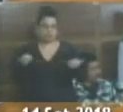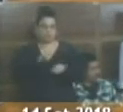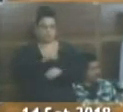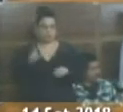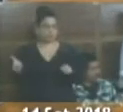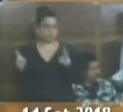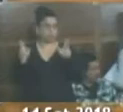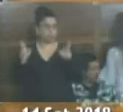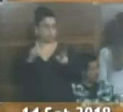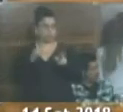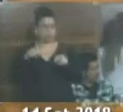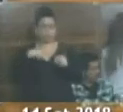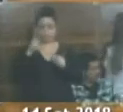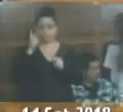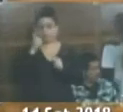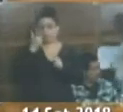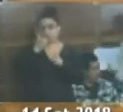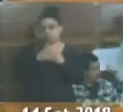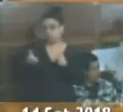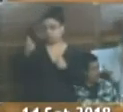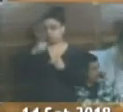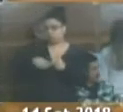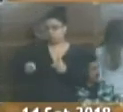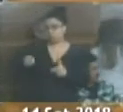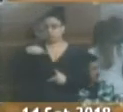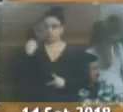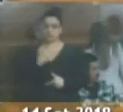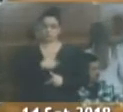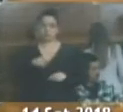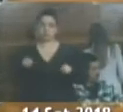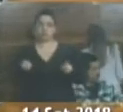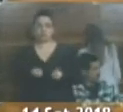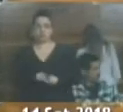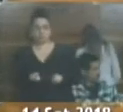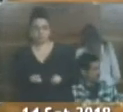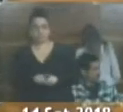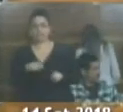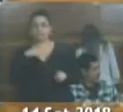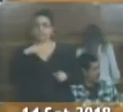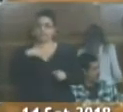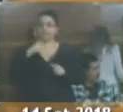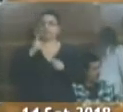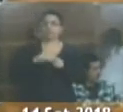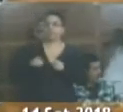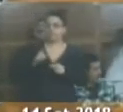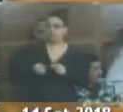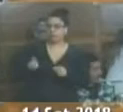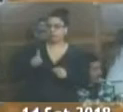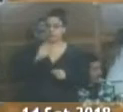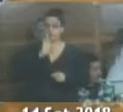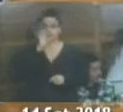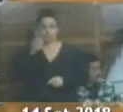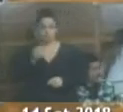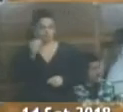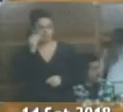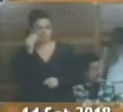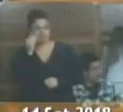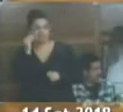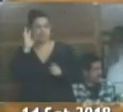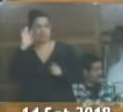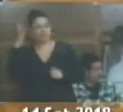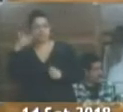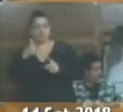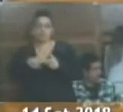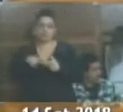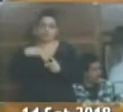forma que os senhores enfrentam problemas, nós, em muitos momentos, também enfrentamos para poder atender a demanda de todos, em todos os locais